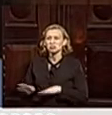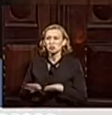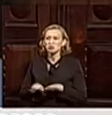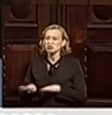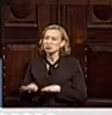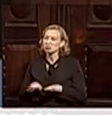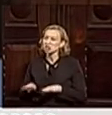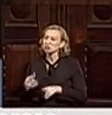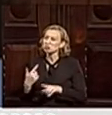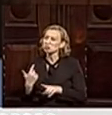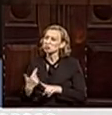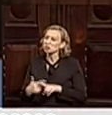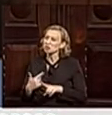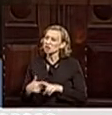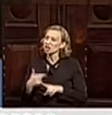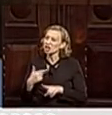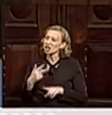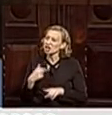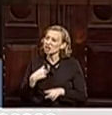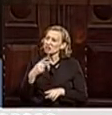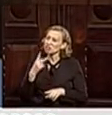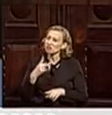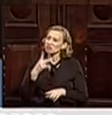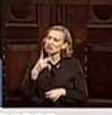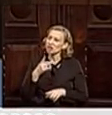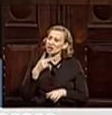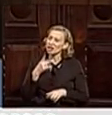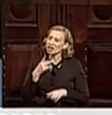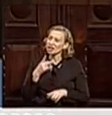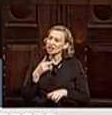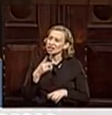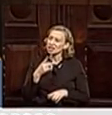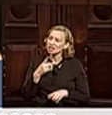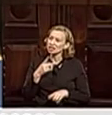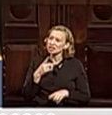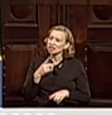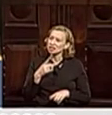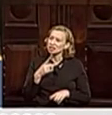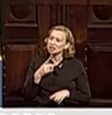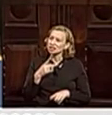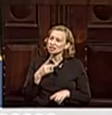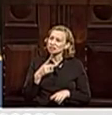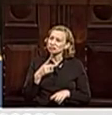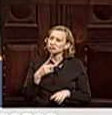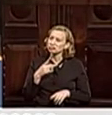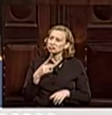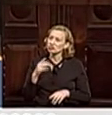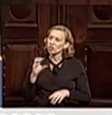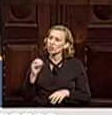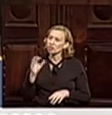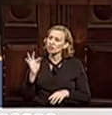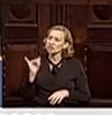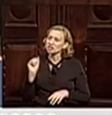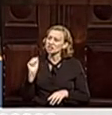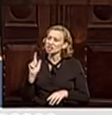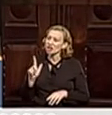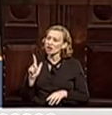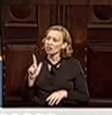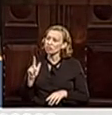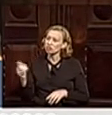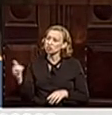se referiu à minha intervenção como uma interrupção aos gritos do plenário. Eu fiz uma questão de ordem